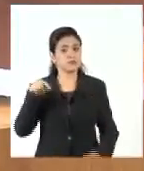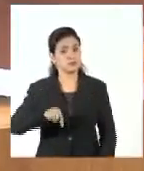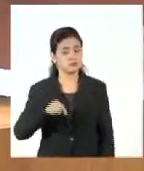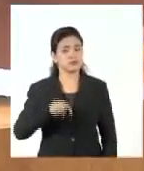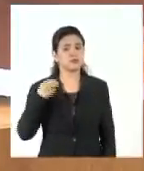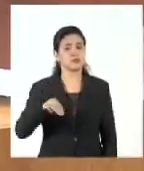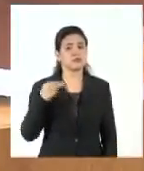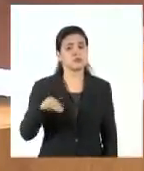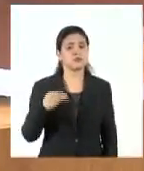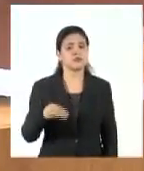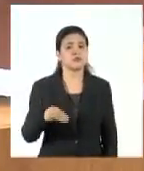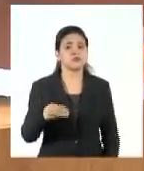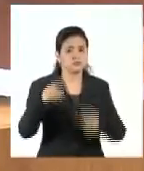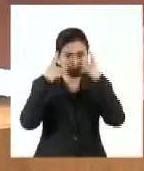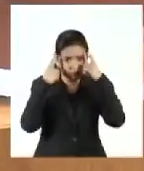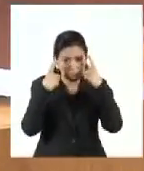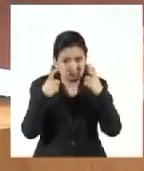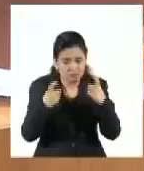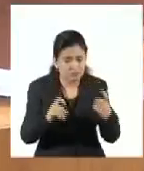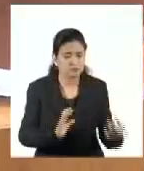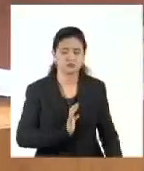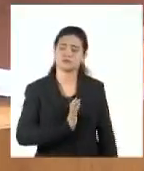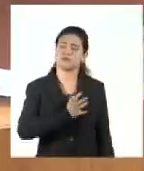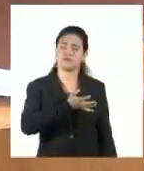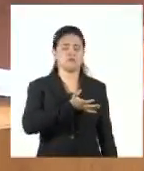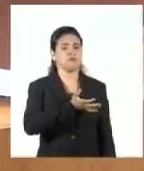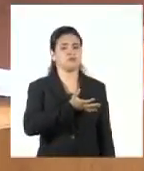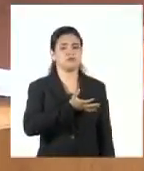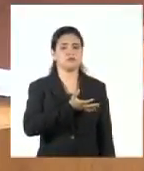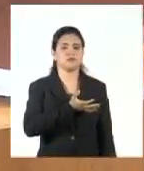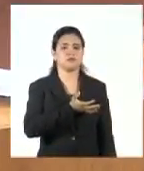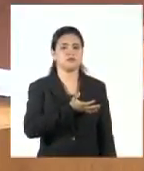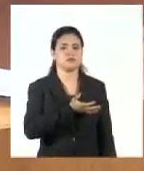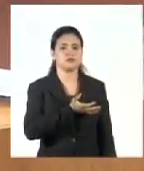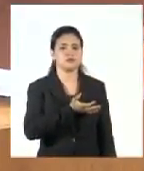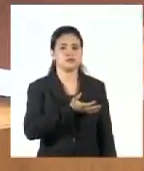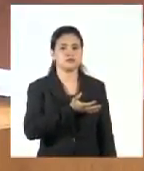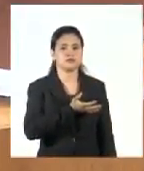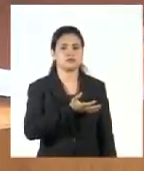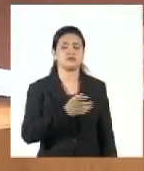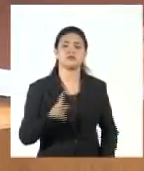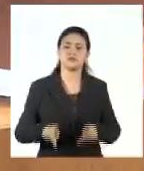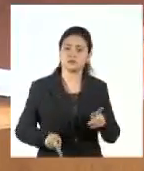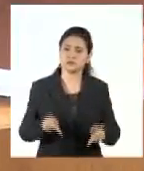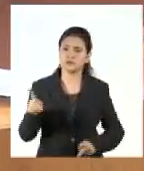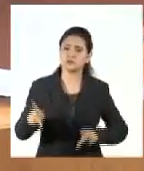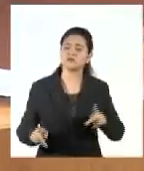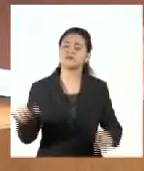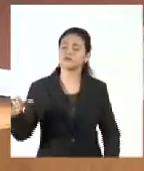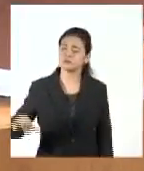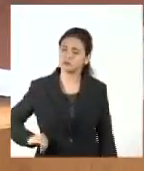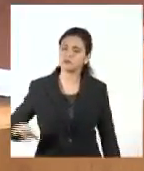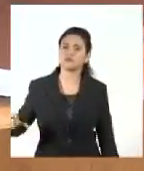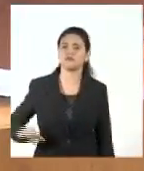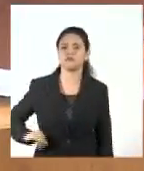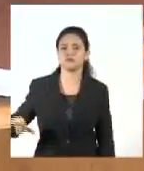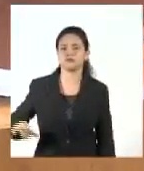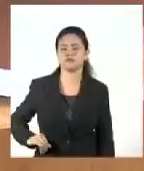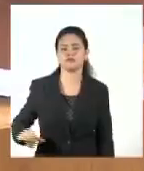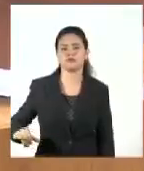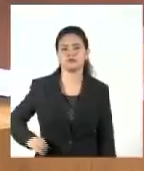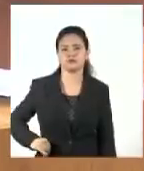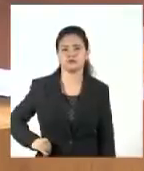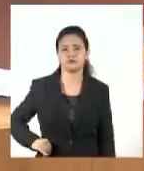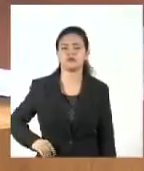para o povo. E não é porque acontece isso no Rio de Janeiro ou em São Paulo